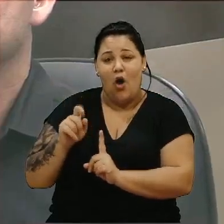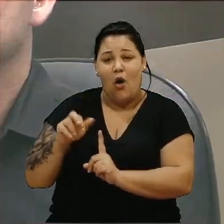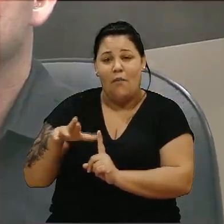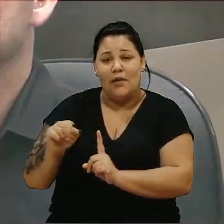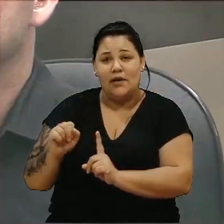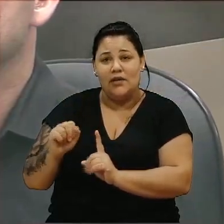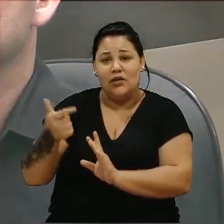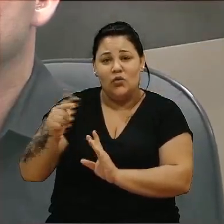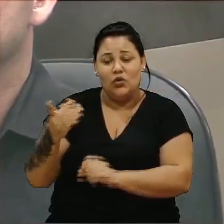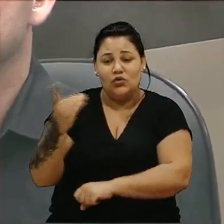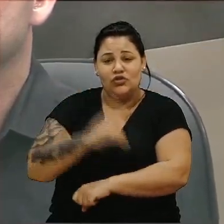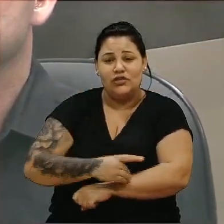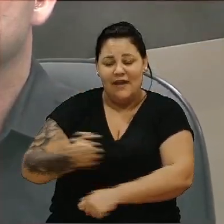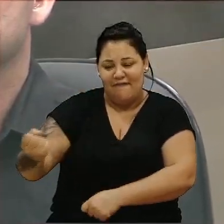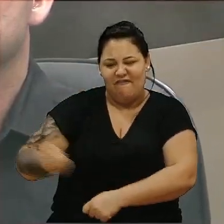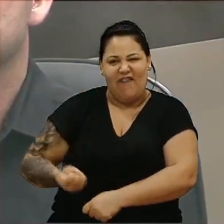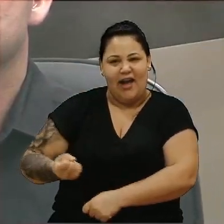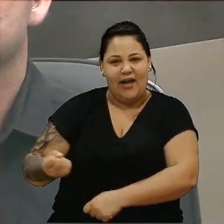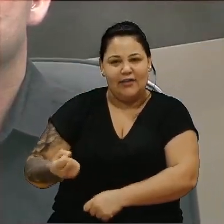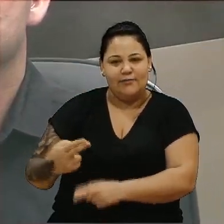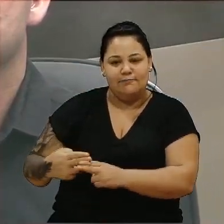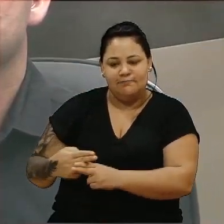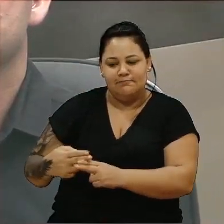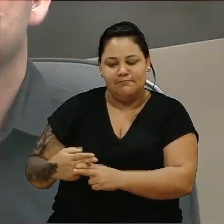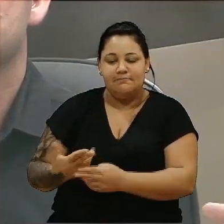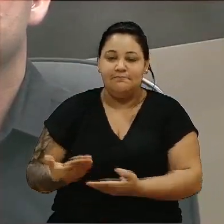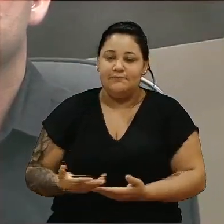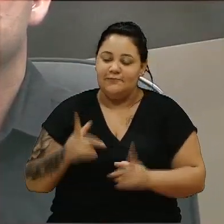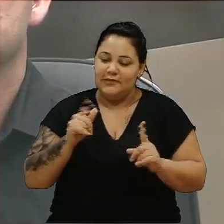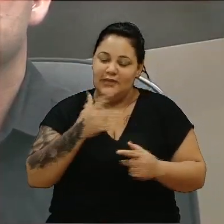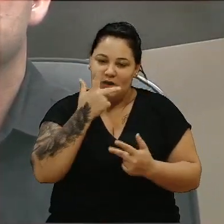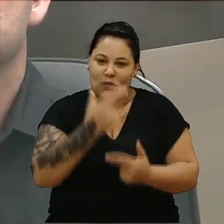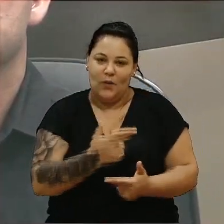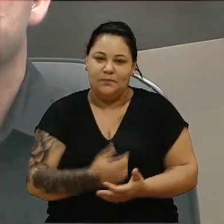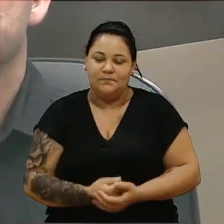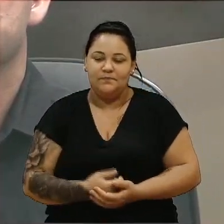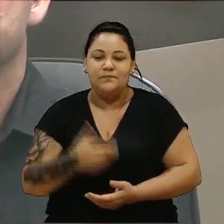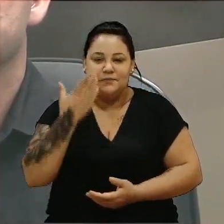facada. Então vai ser a mesma coisa aqui, mas tudo bem. Seria isso, senhor presidente, muito obrigado.